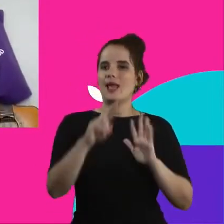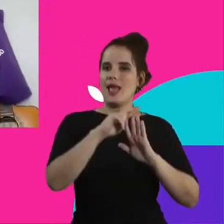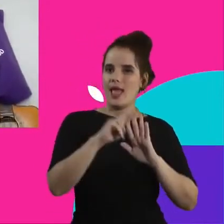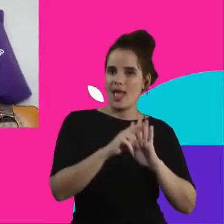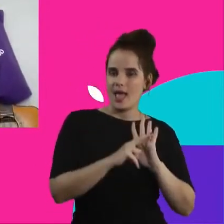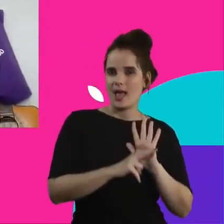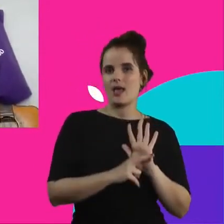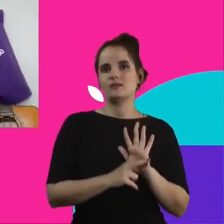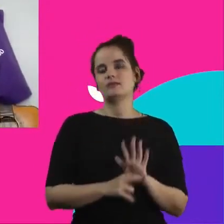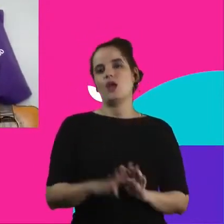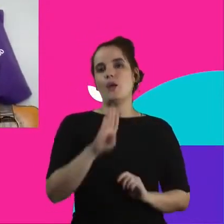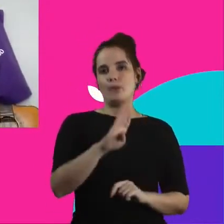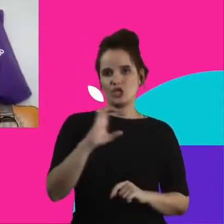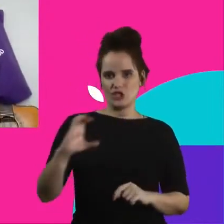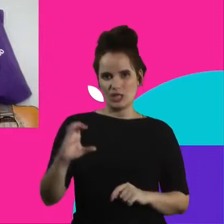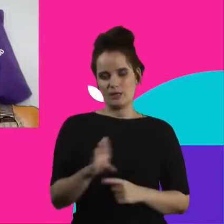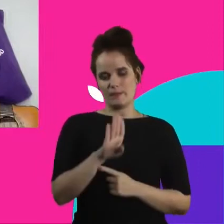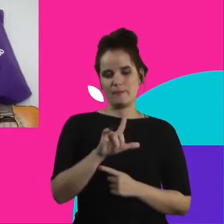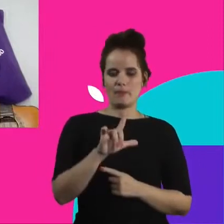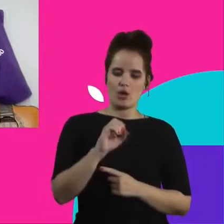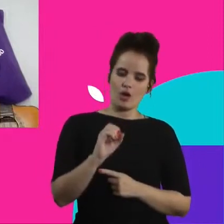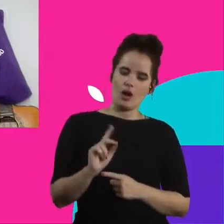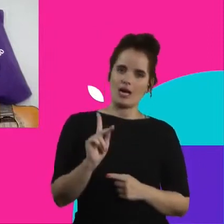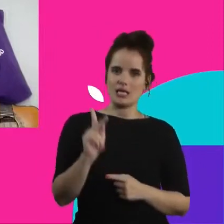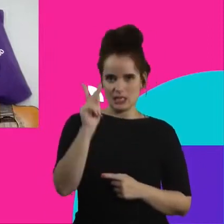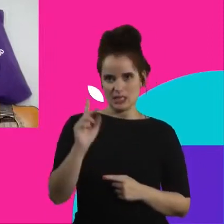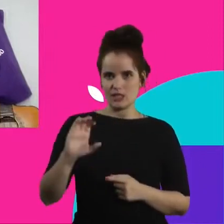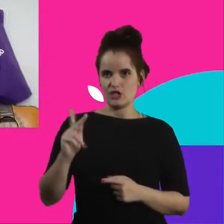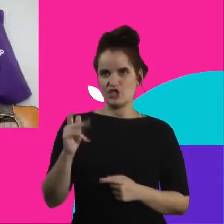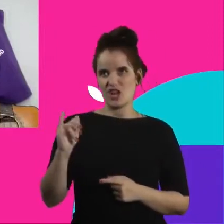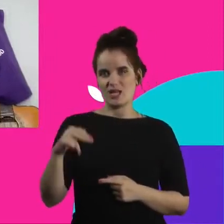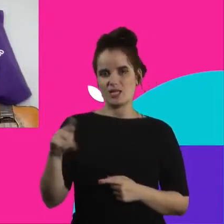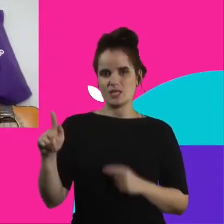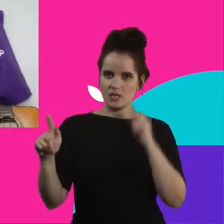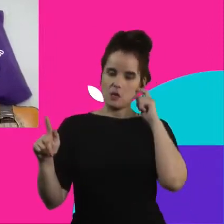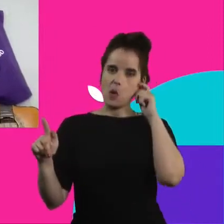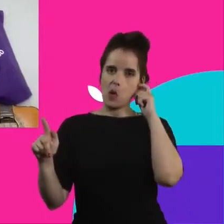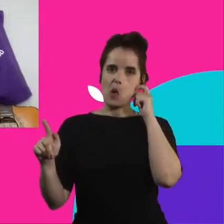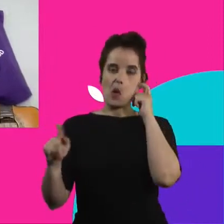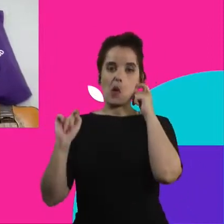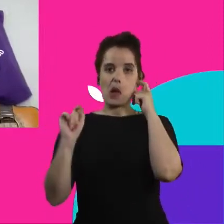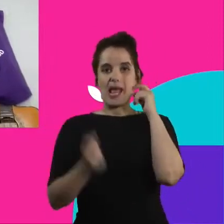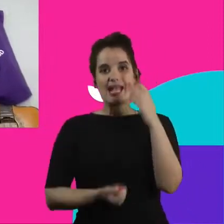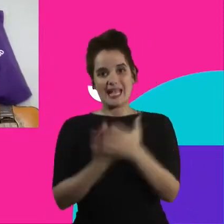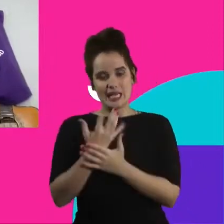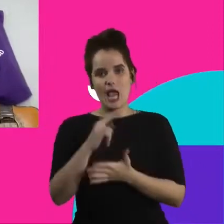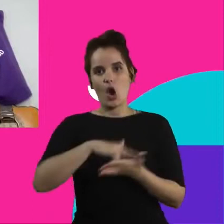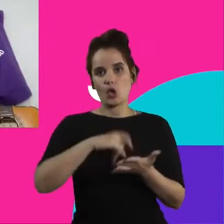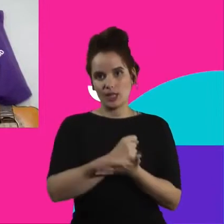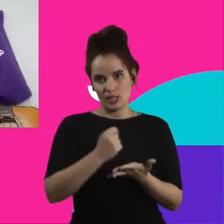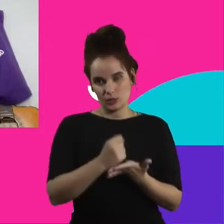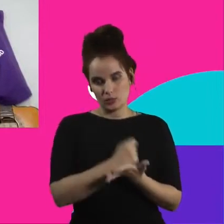do blockchain, que depois a Lili vai falar mais a respeito, criar contratos que ajudem a criar uma